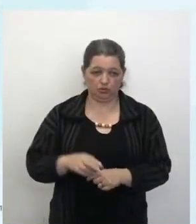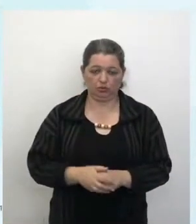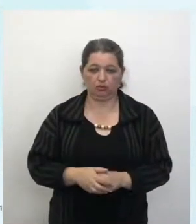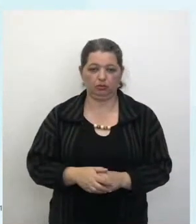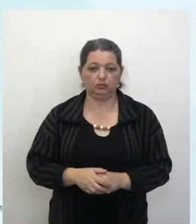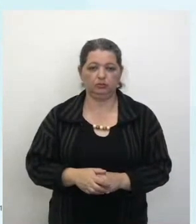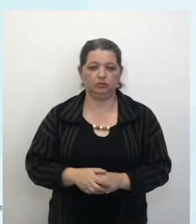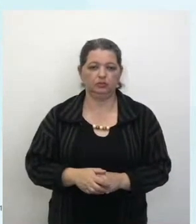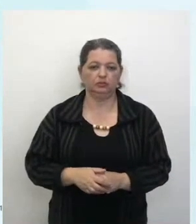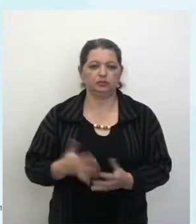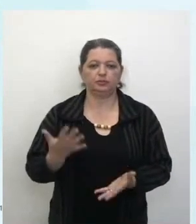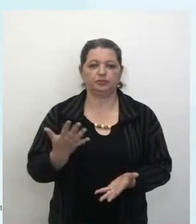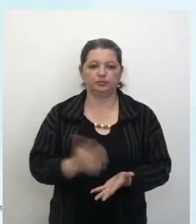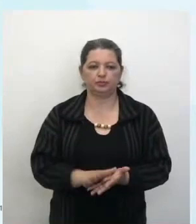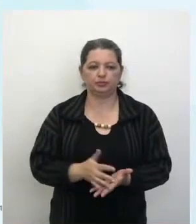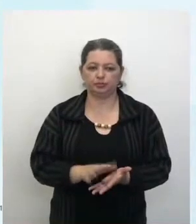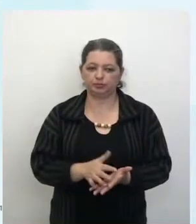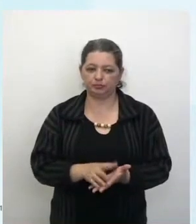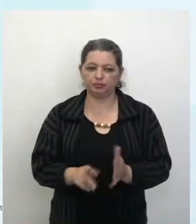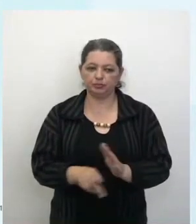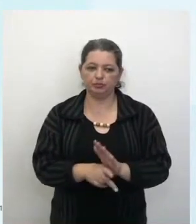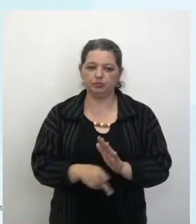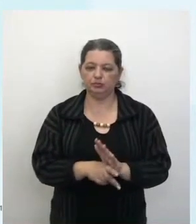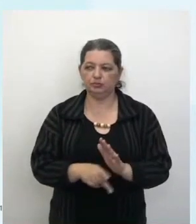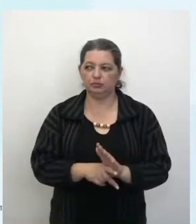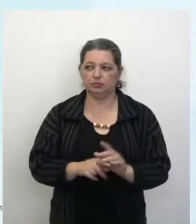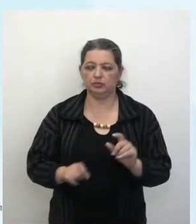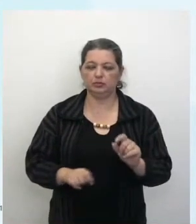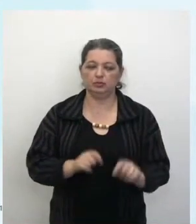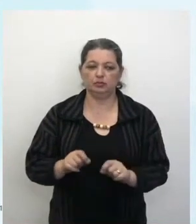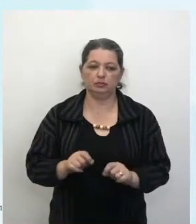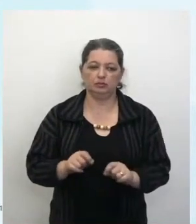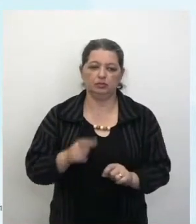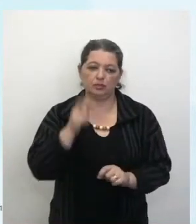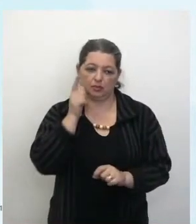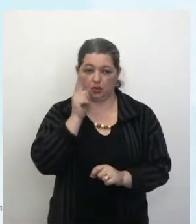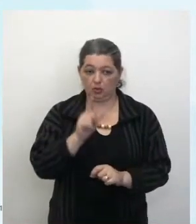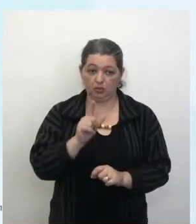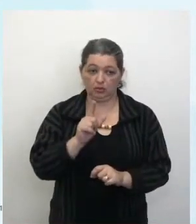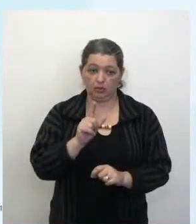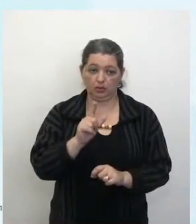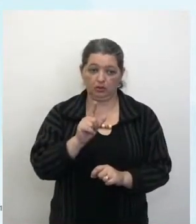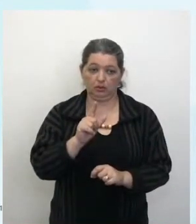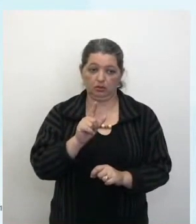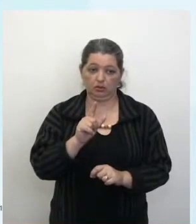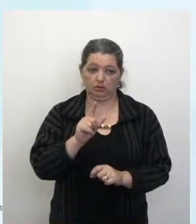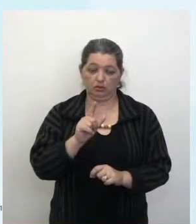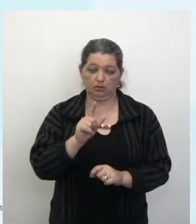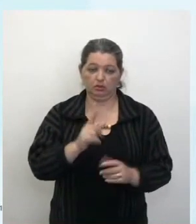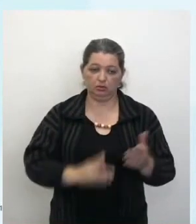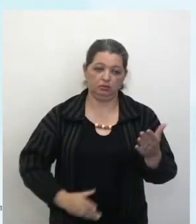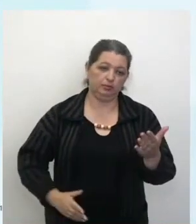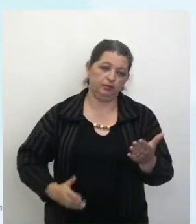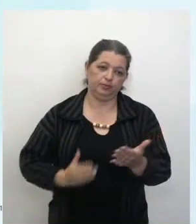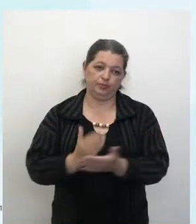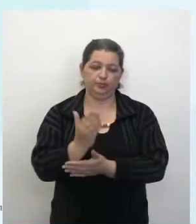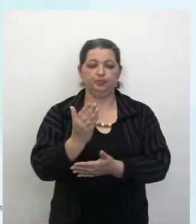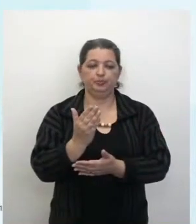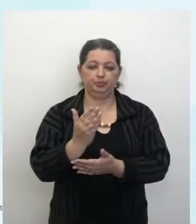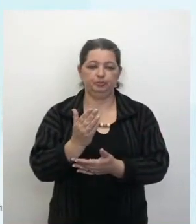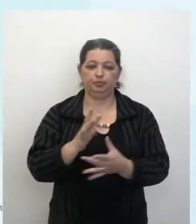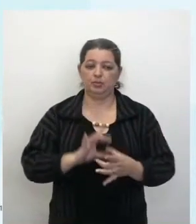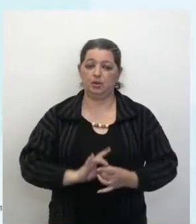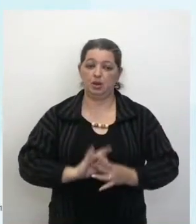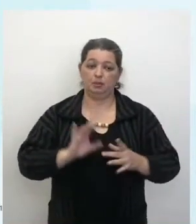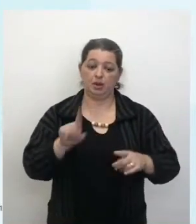um grande Samba na época o bonde de São Januário ele só consegue aprovação do DIP para liberar a música